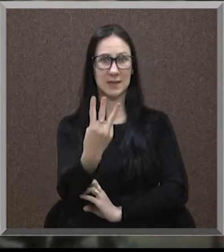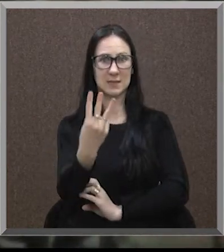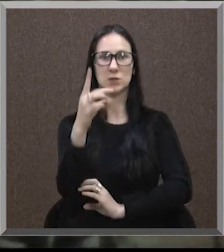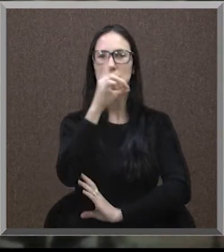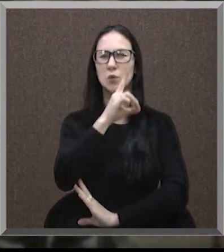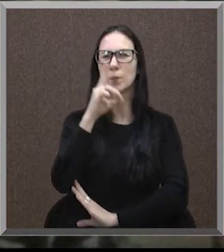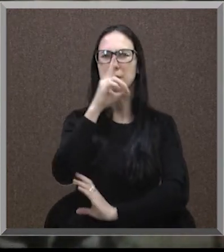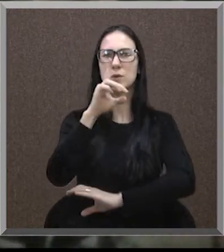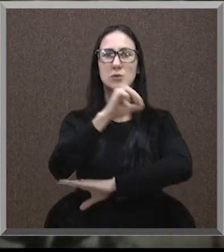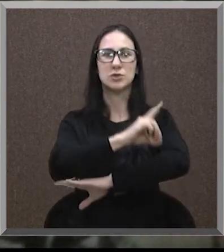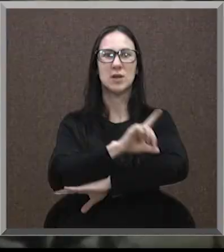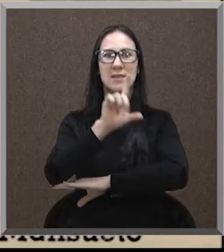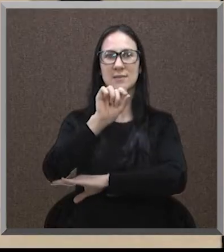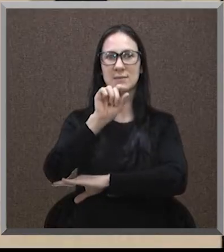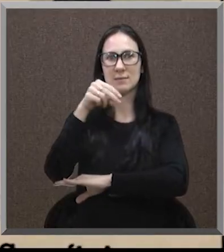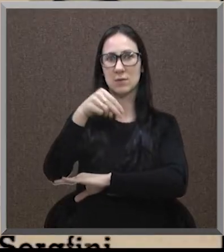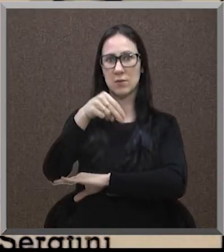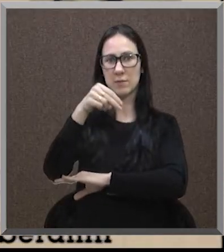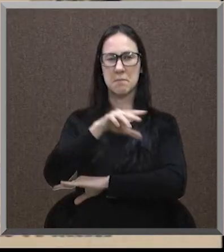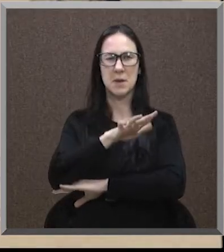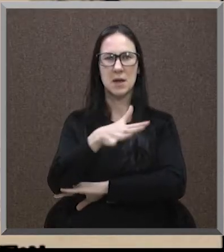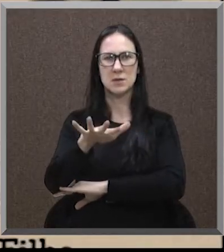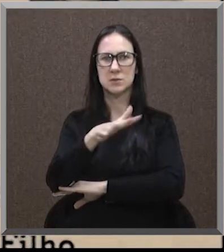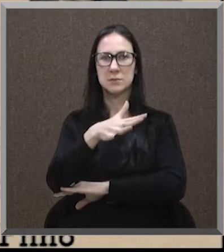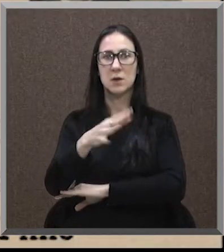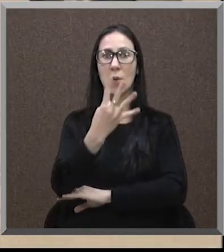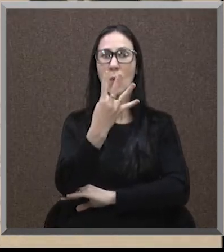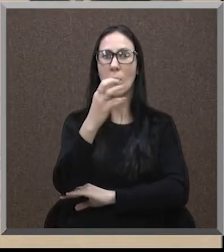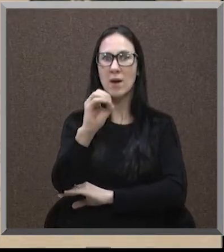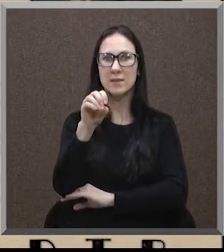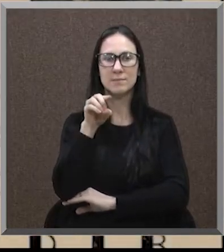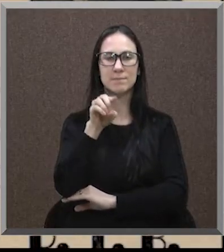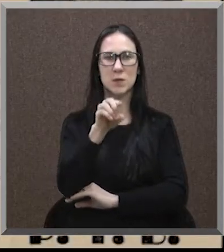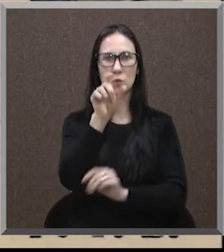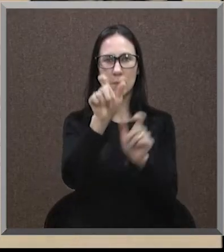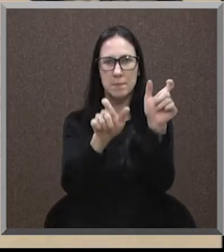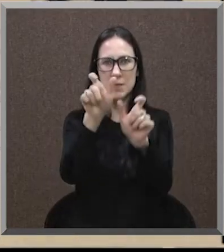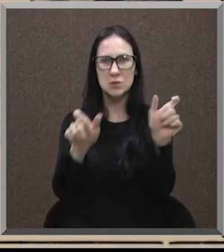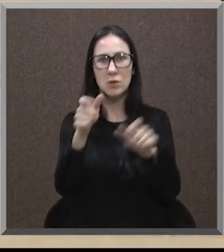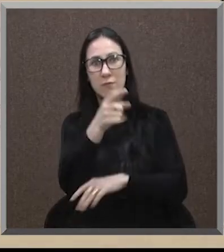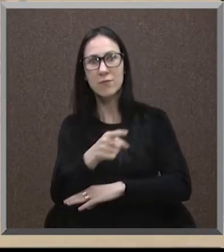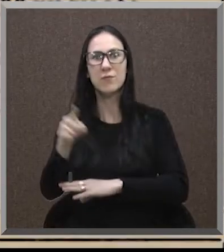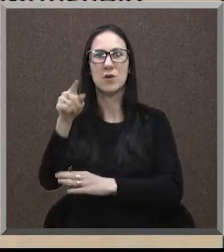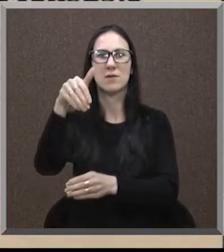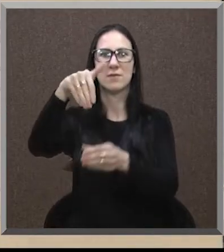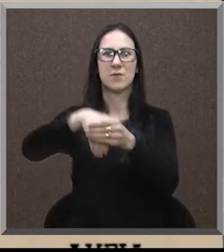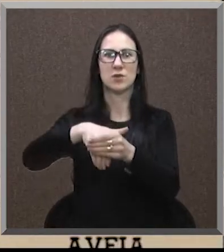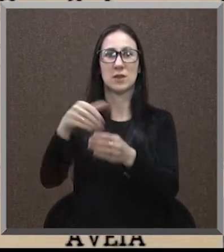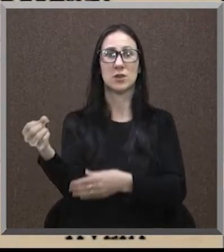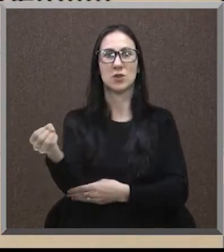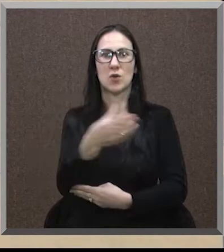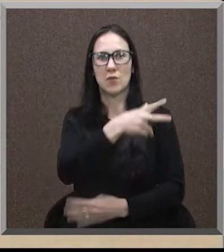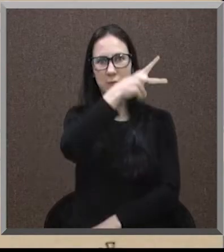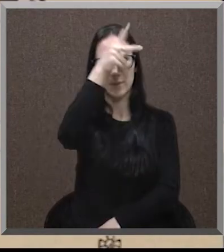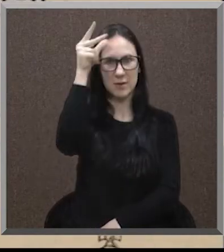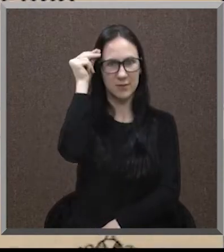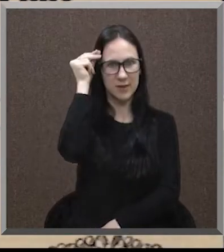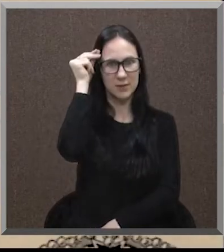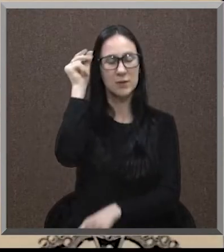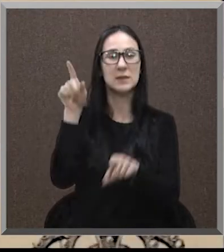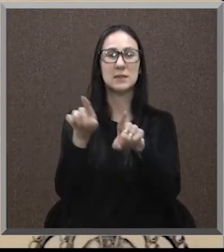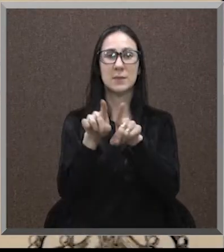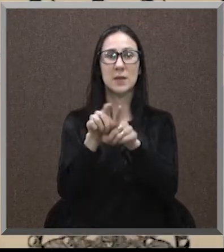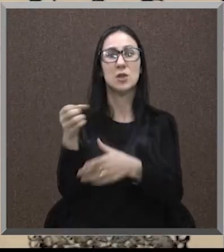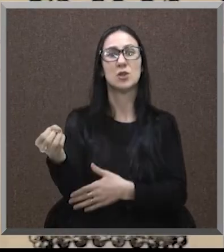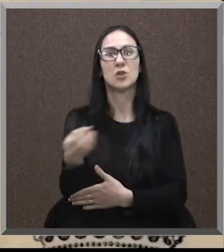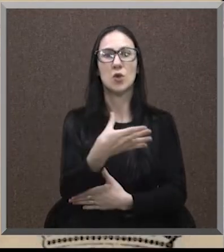dia 10 de novembro, cerca de 40 mil caxienses foram às urnas para eleger o novo prefeito e também os